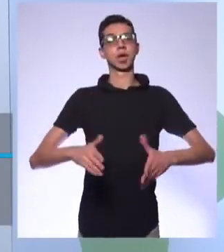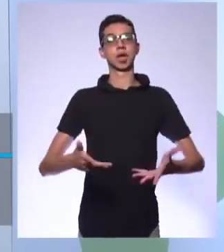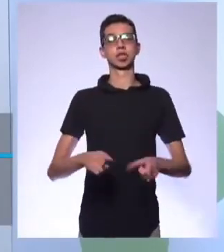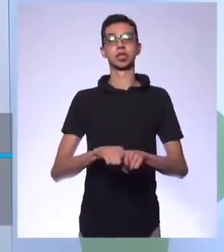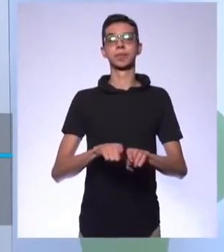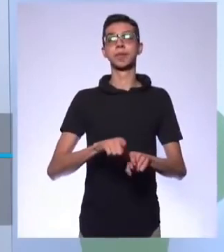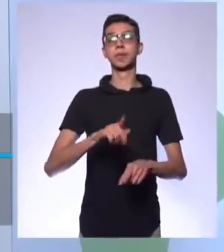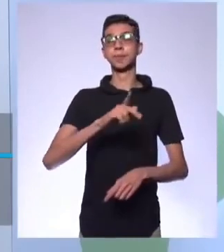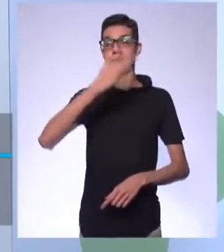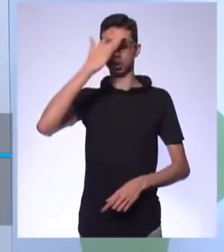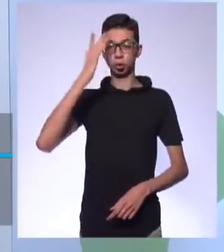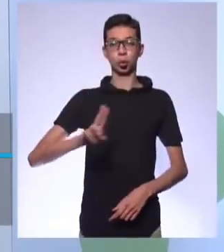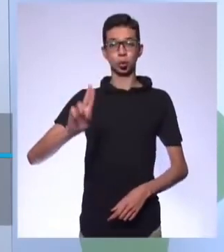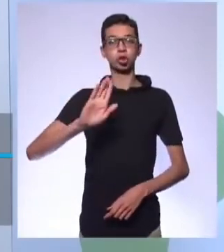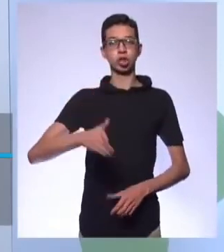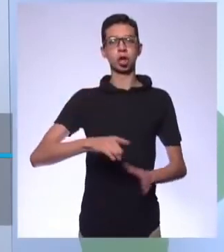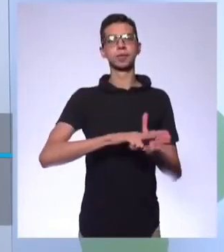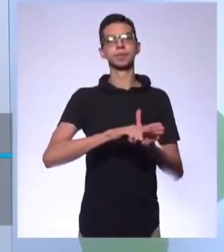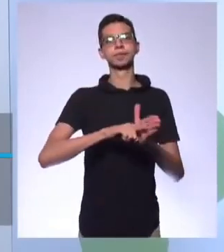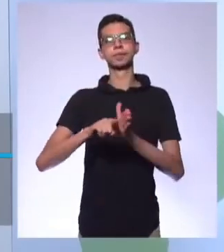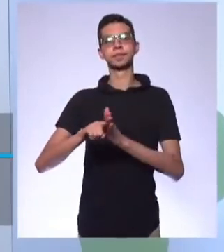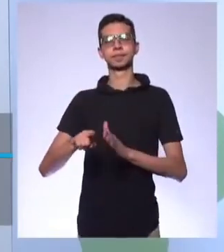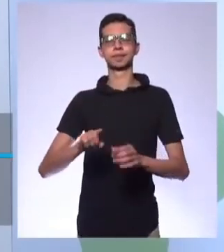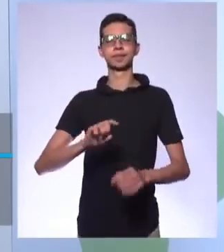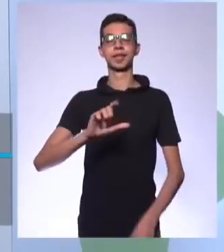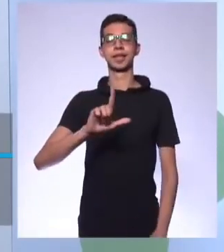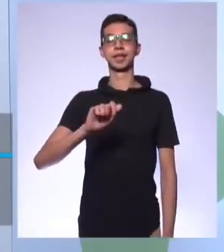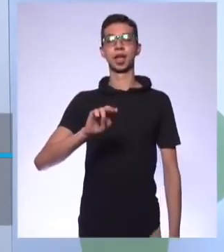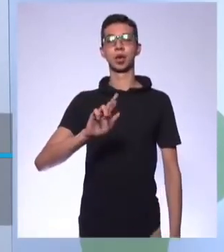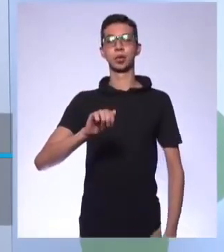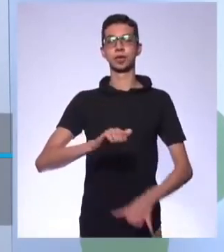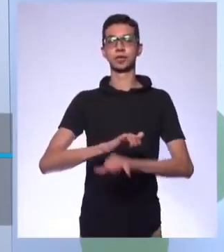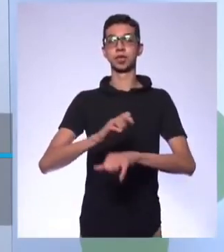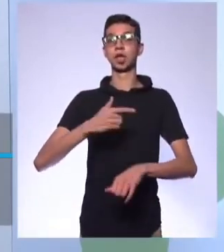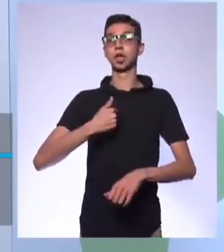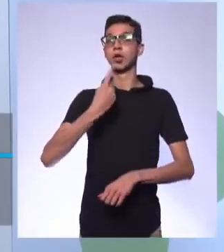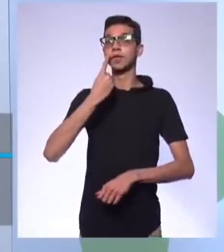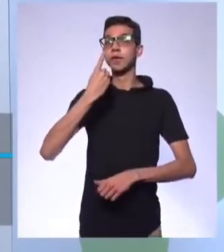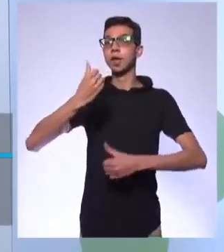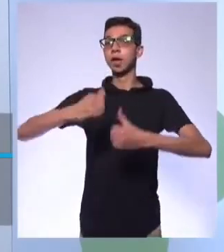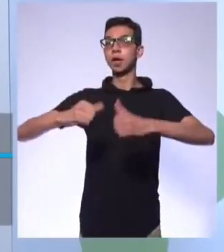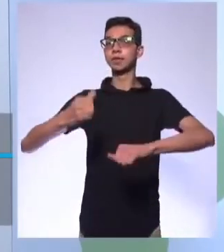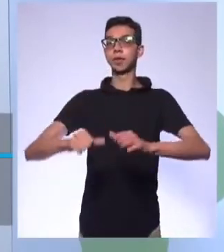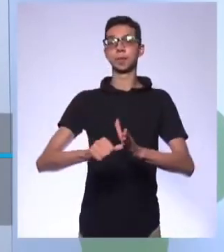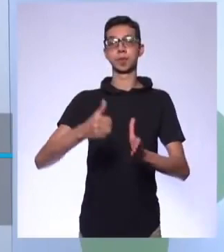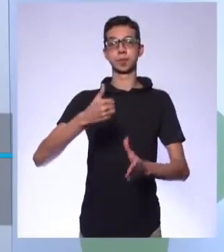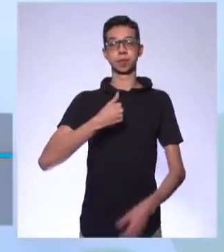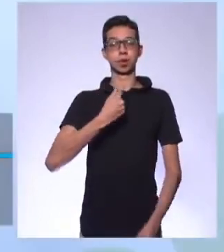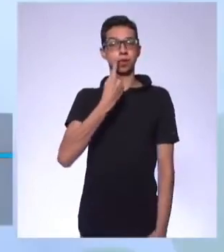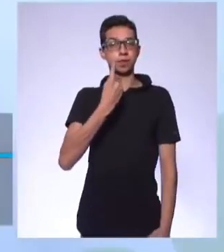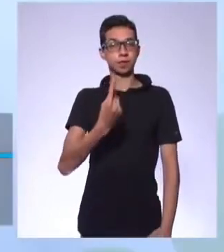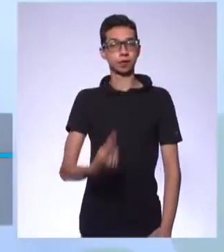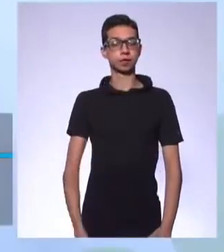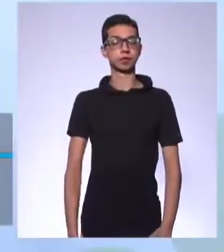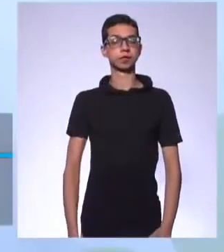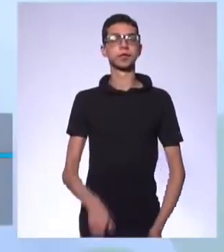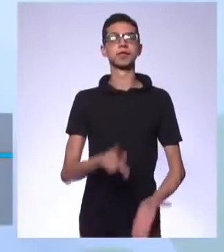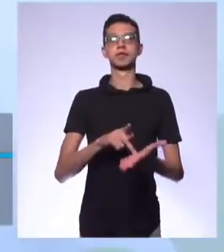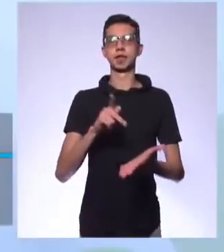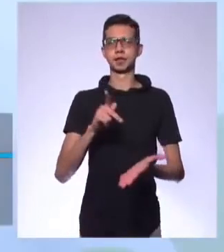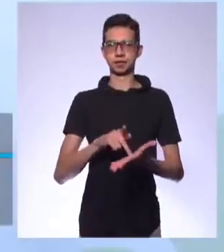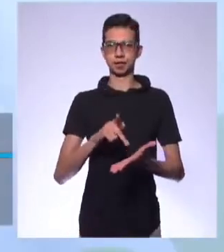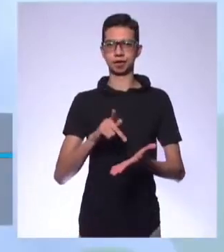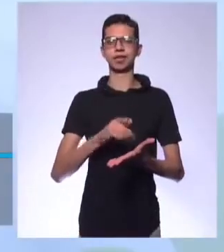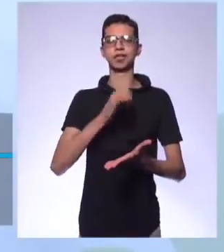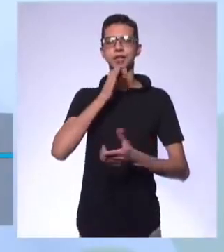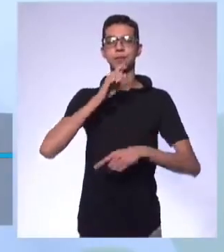A Laura diz algo bem bacana. A Laura fala assim, vejo as avaliações primeiro. É verdade, essa coisa de avaliação, né, professor Mauro? Eu estava vendo, a gente vai comprar